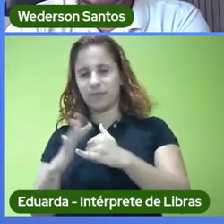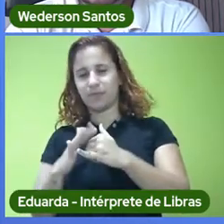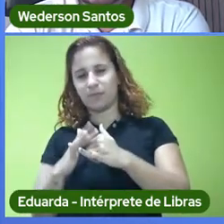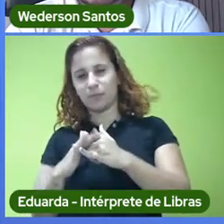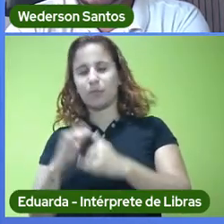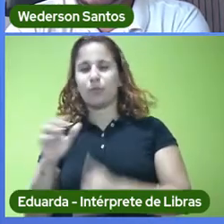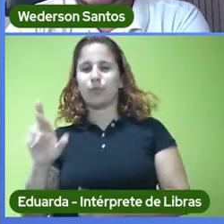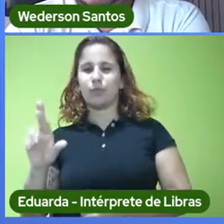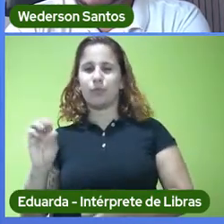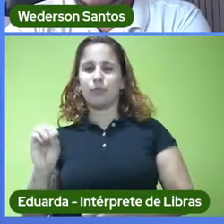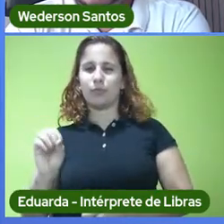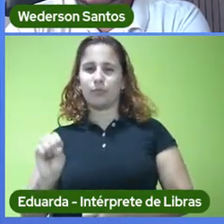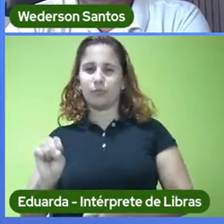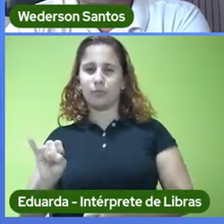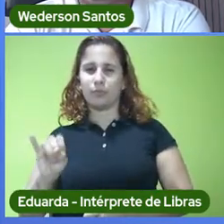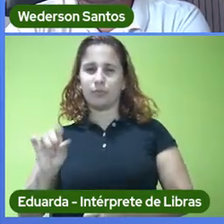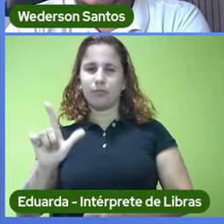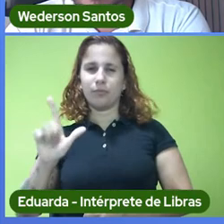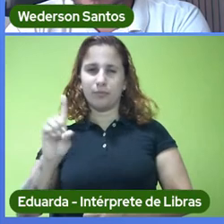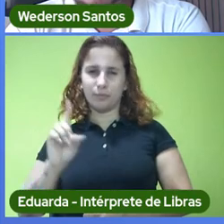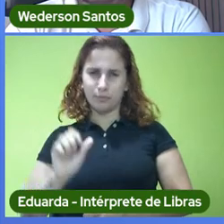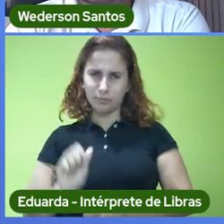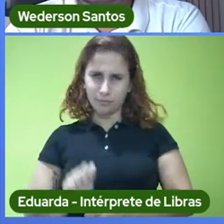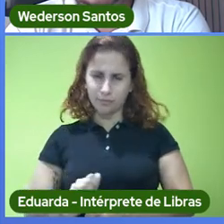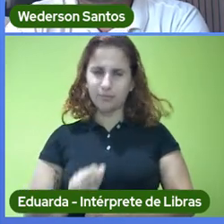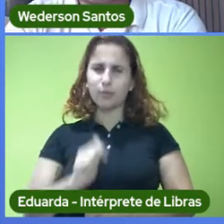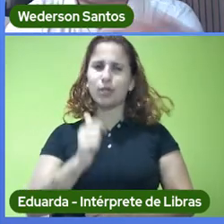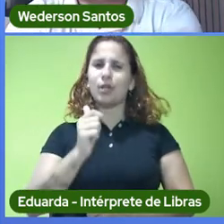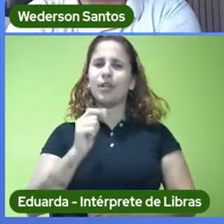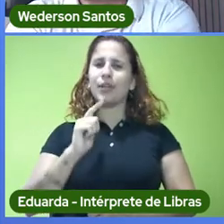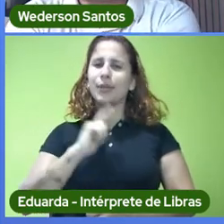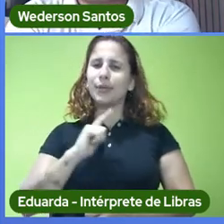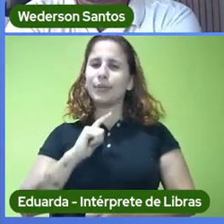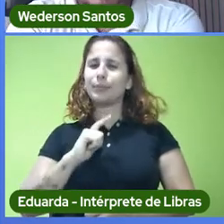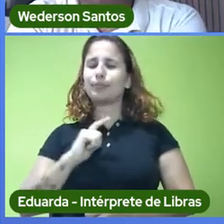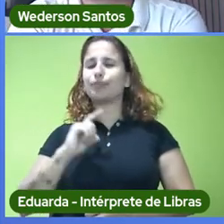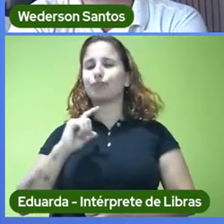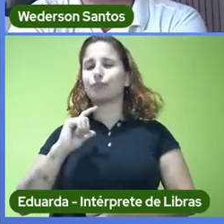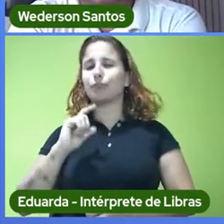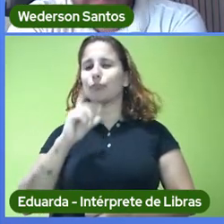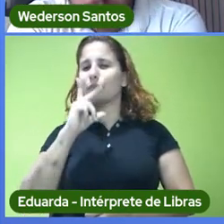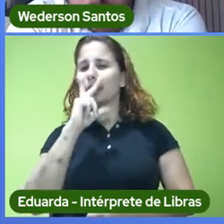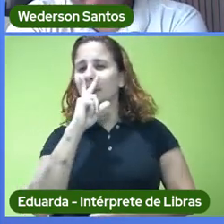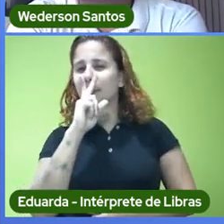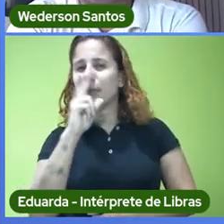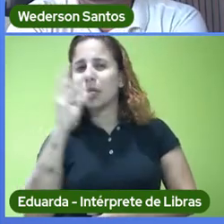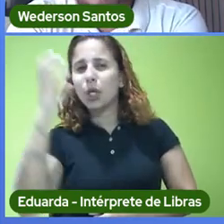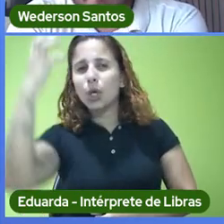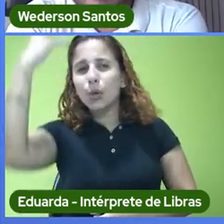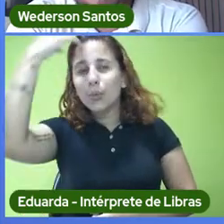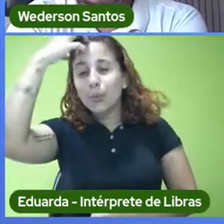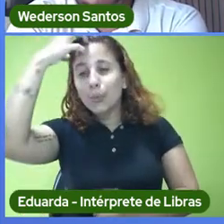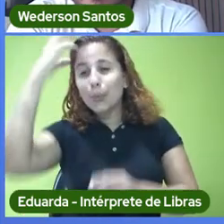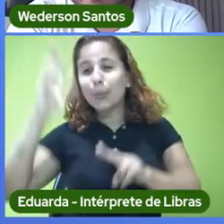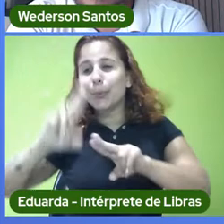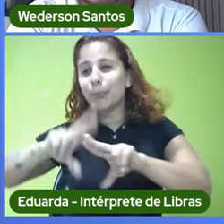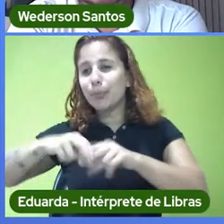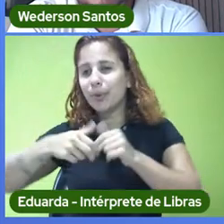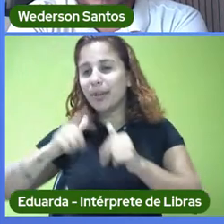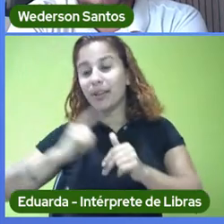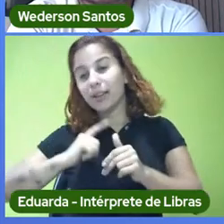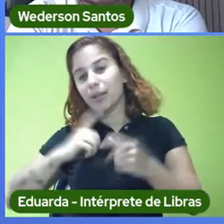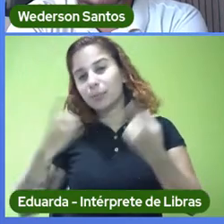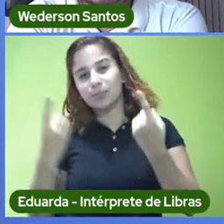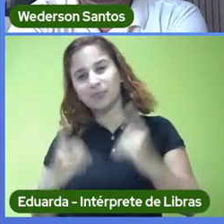Suzana, que é um processo de culpa, né? Assim, as pessoas com deficiência serem culpadas da sua condição e de não conseguirem